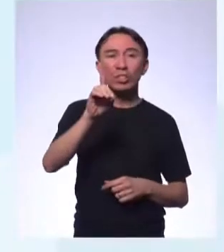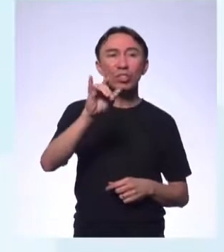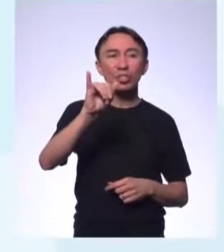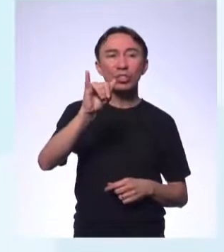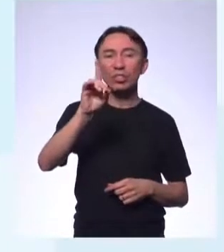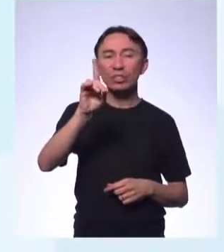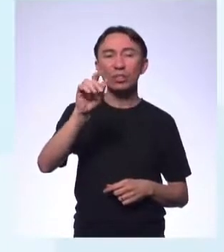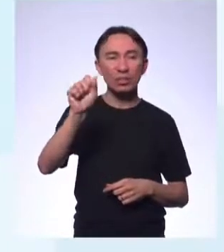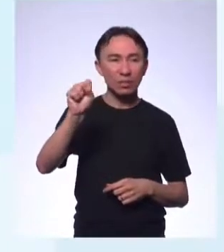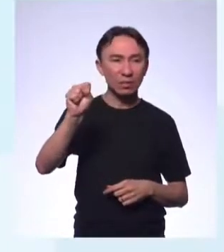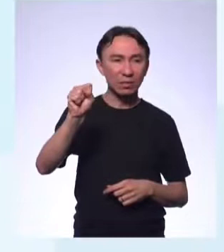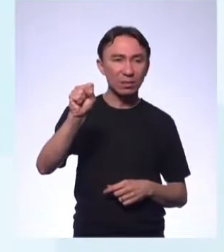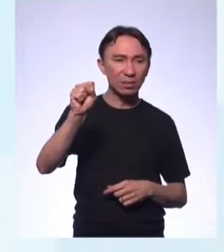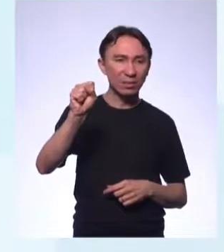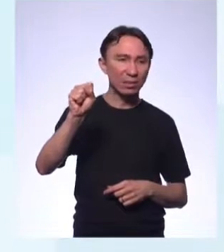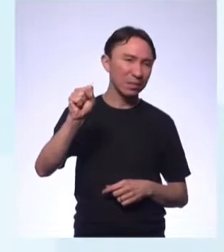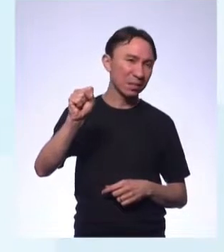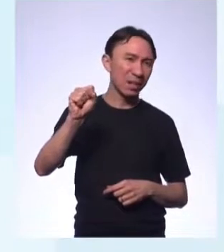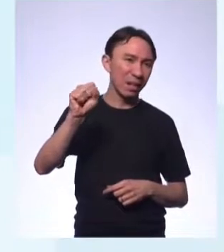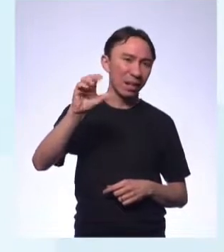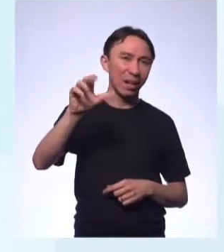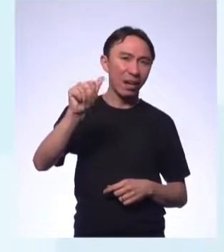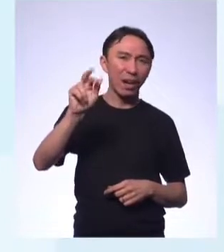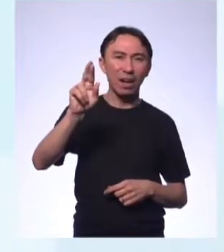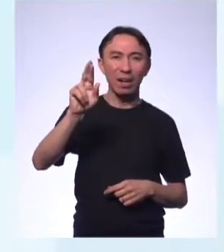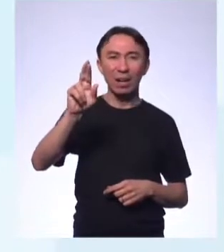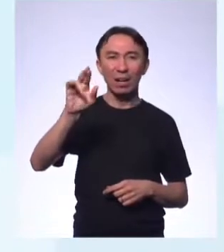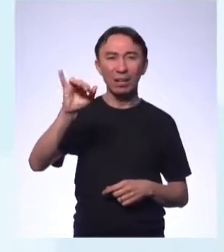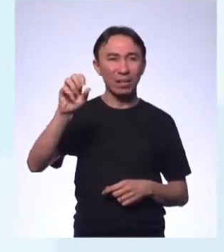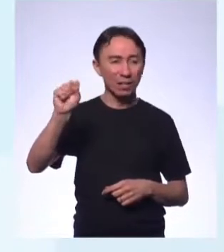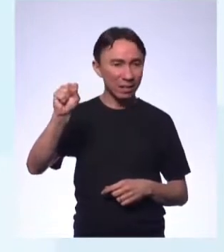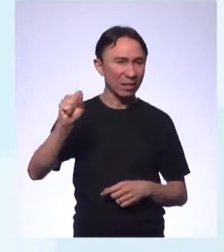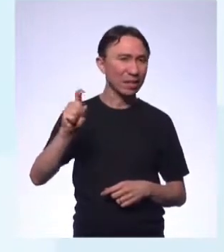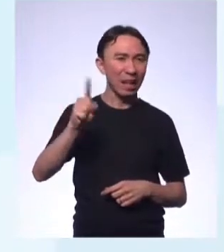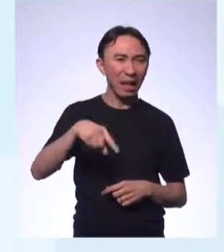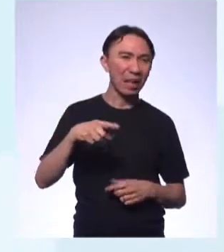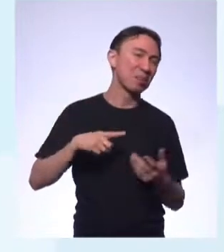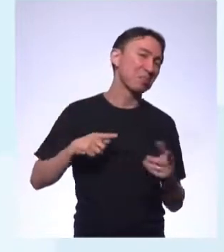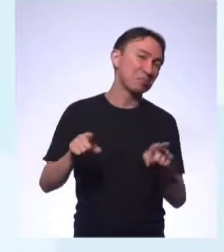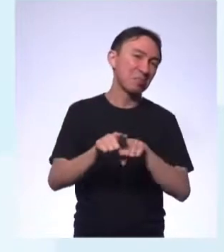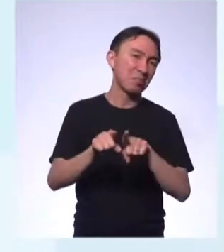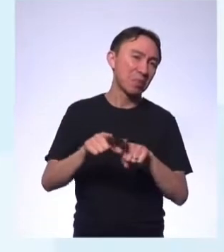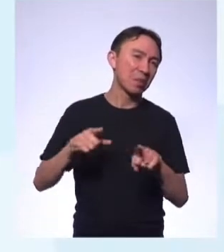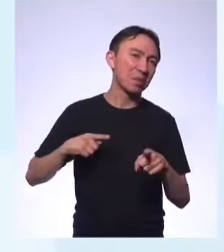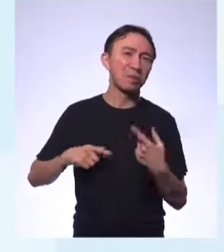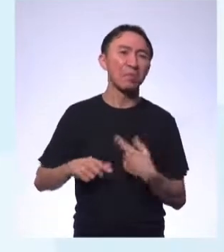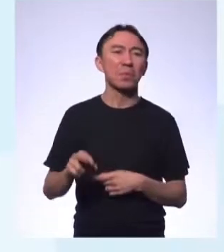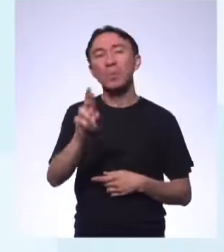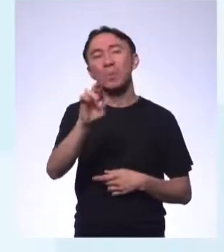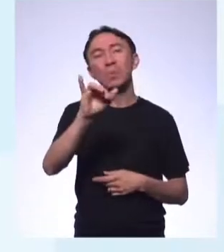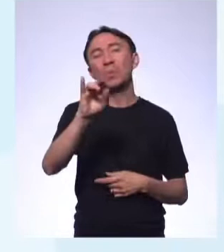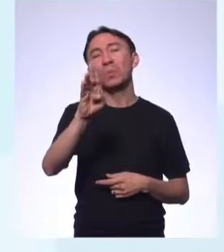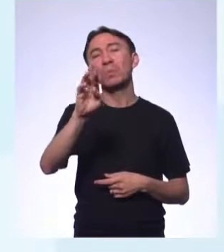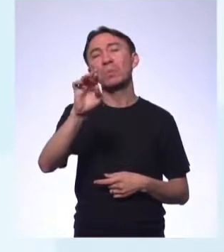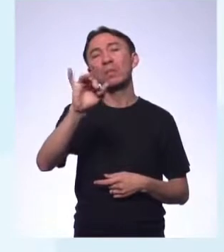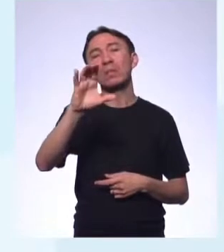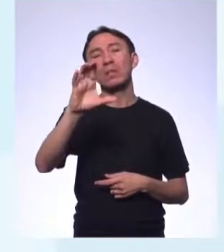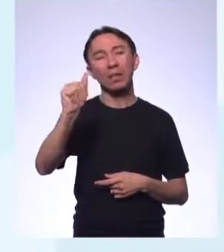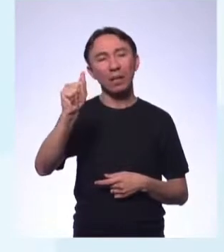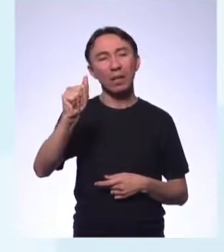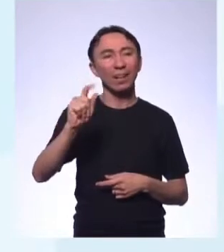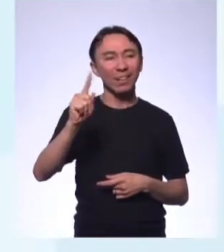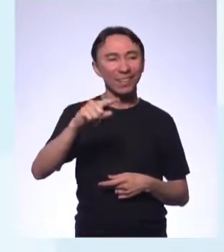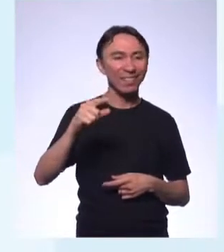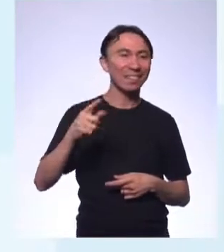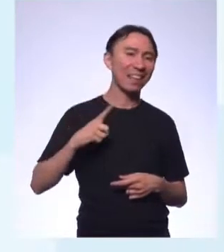tá? Didascália e rubrica é a mesma coisa. É justamente essa indicação do autor, que aparece em itálico ou entre